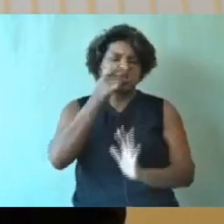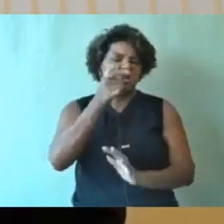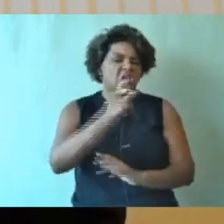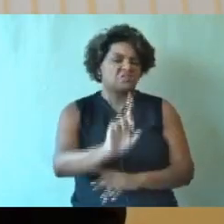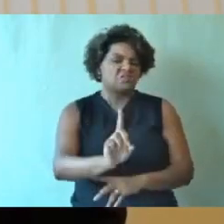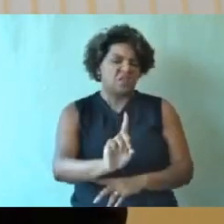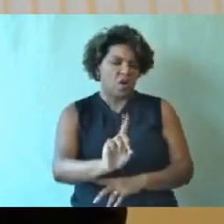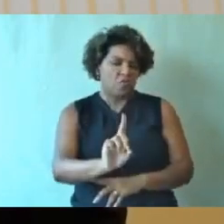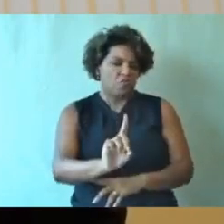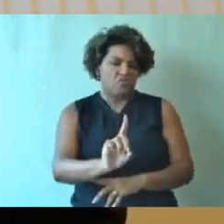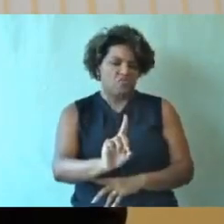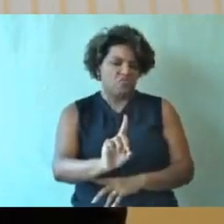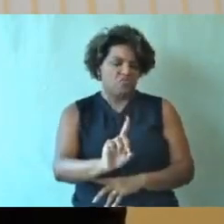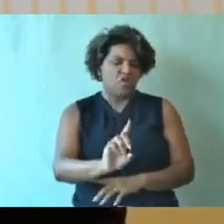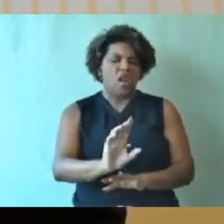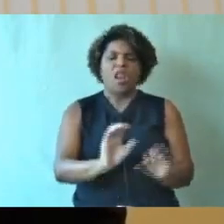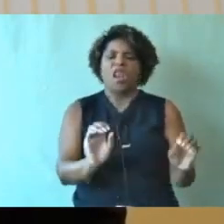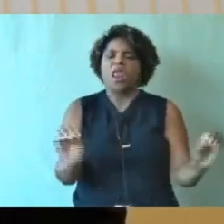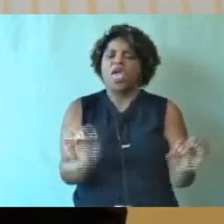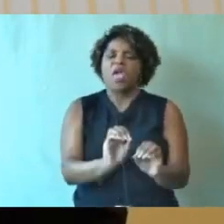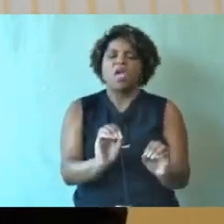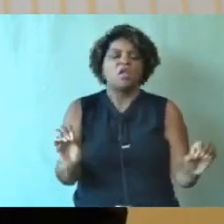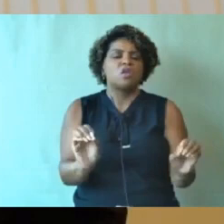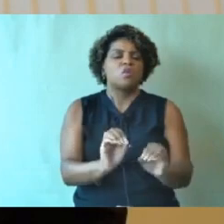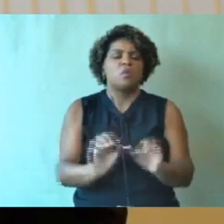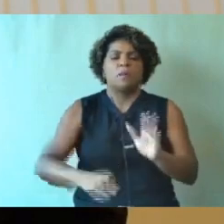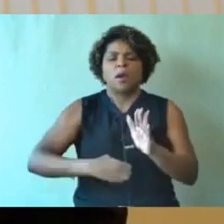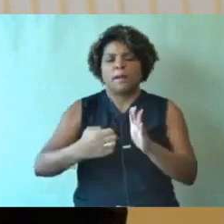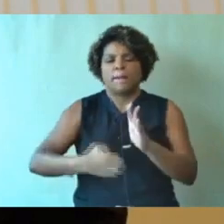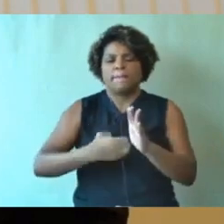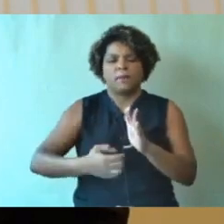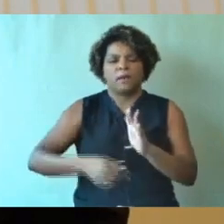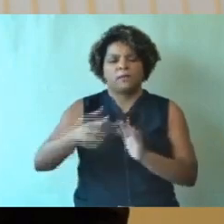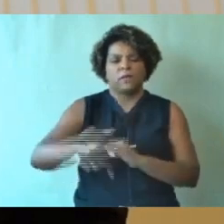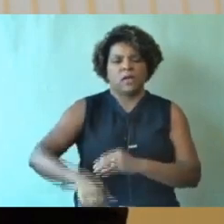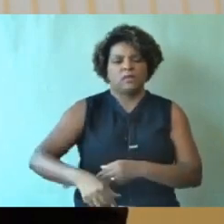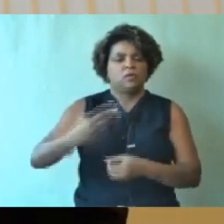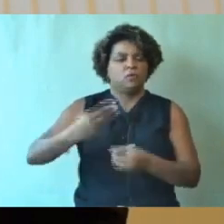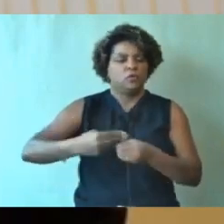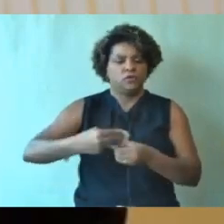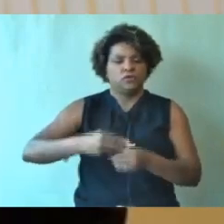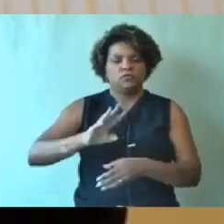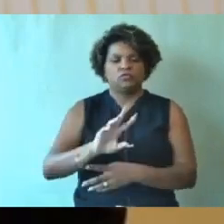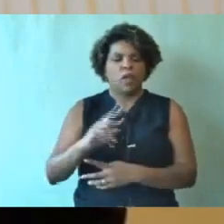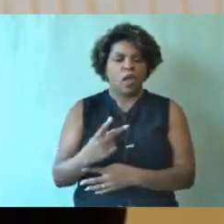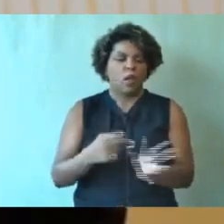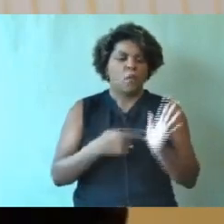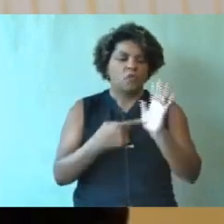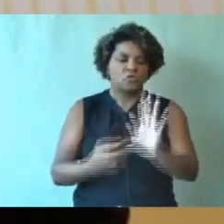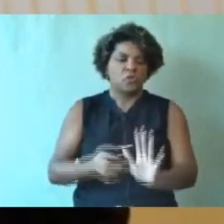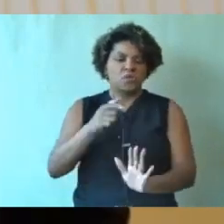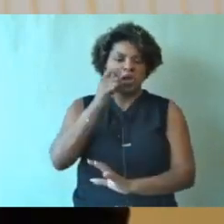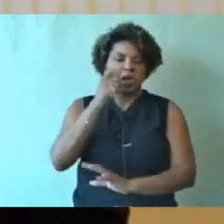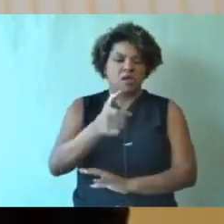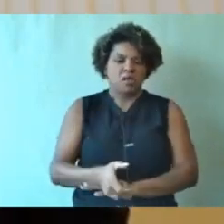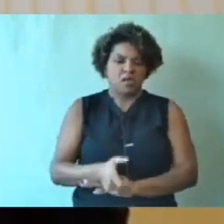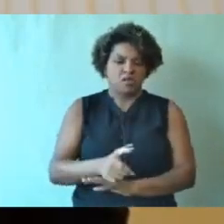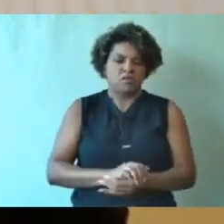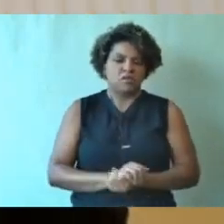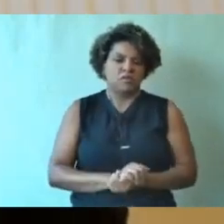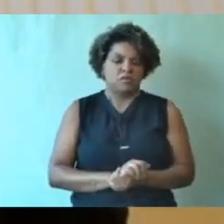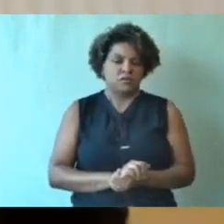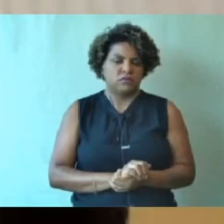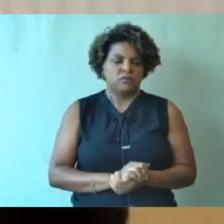só assim, nenhuma empresa do Sistema Municipal de Belo Horizonte mostrou-se interessado. Então, nós ninguém tinha interesse, então, de